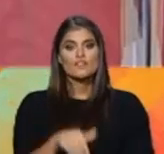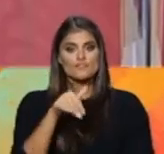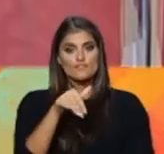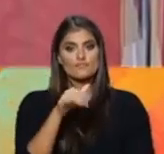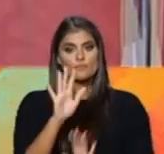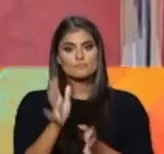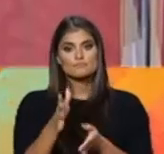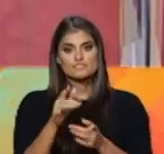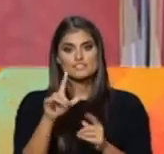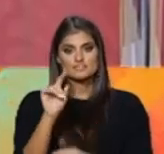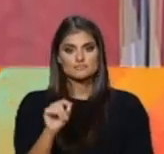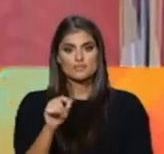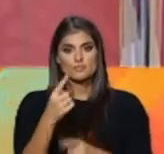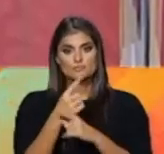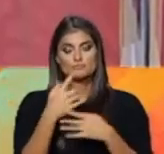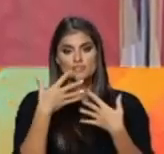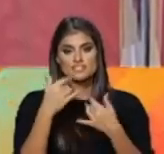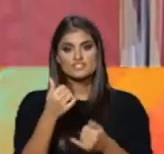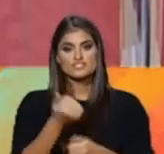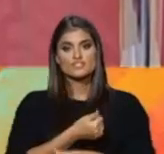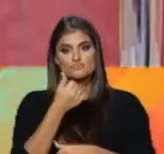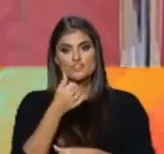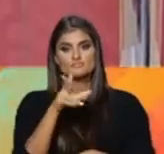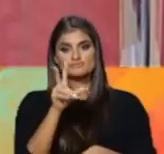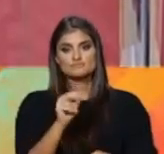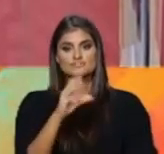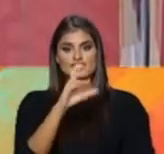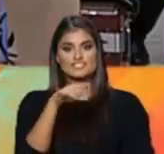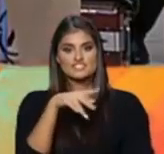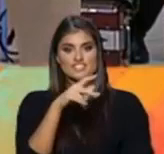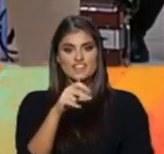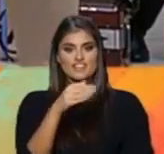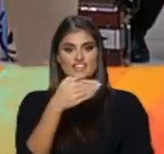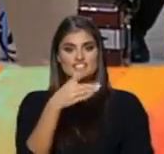Eu sei que eles vão precisar, porque os que vêm a seguir são melhores. Para a dupla da Cristiana,